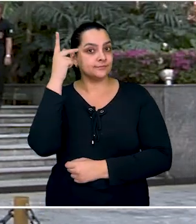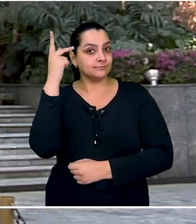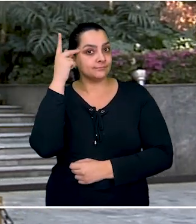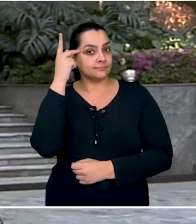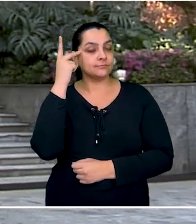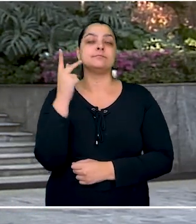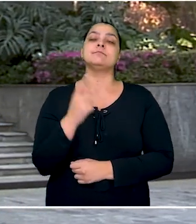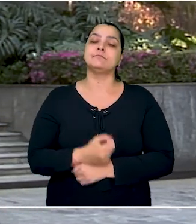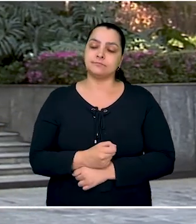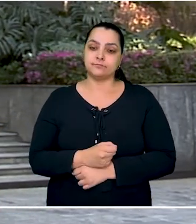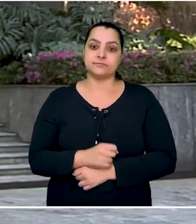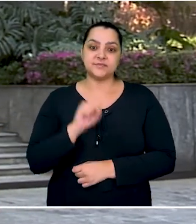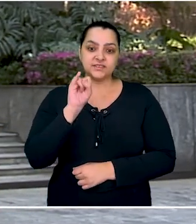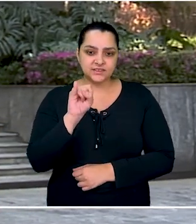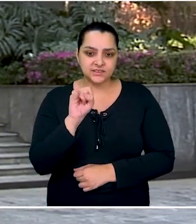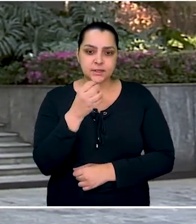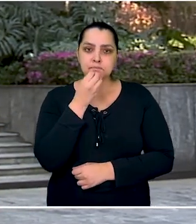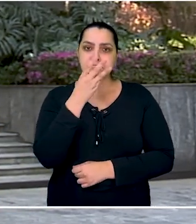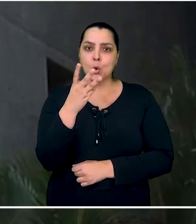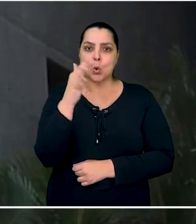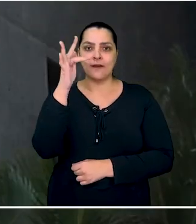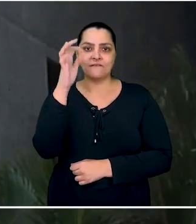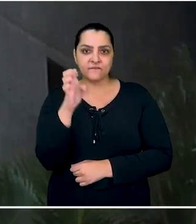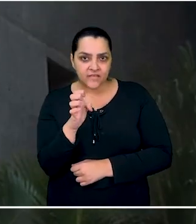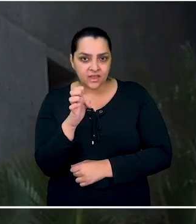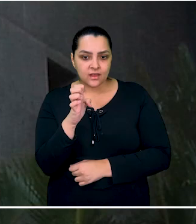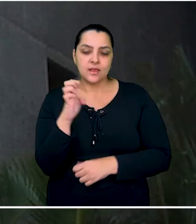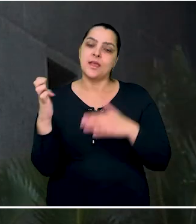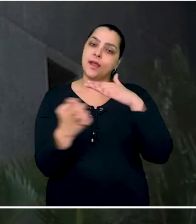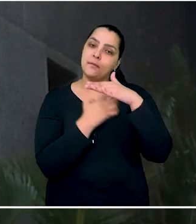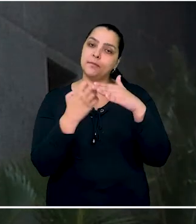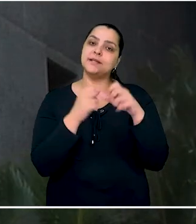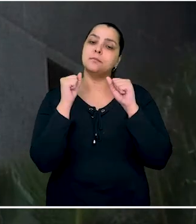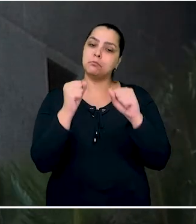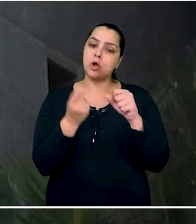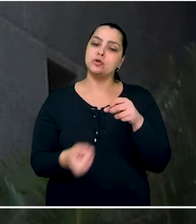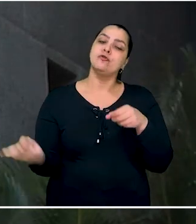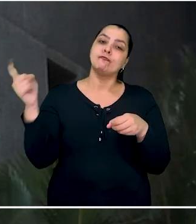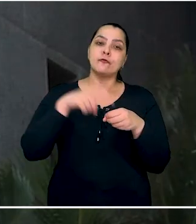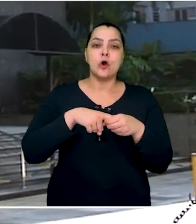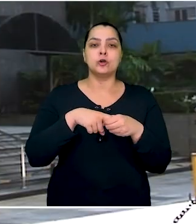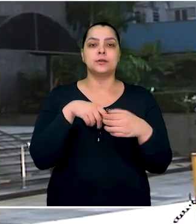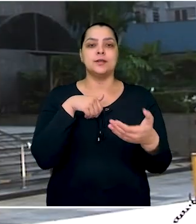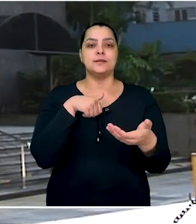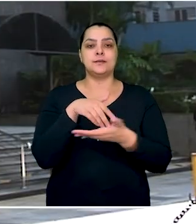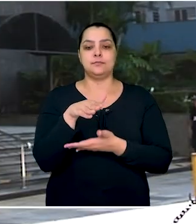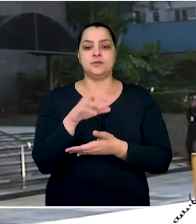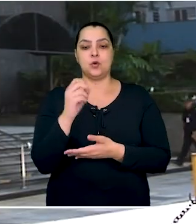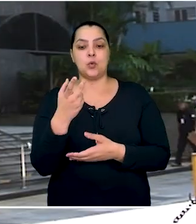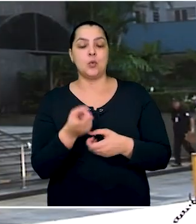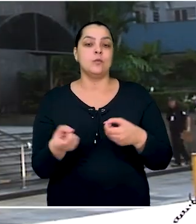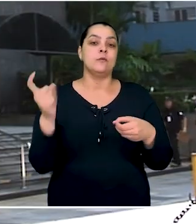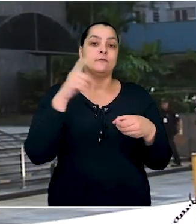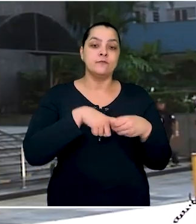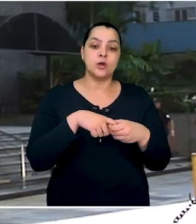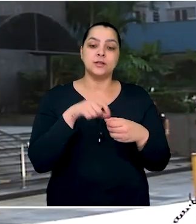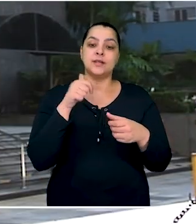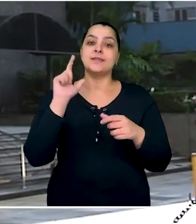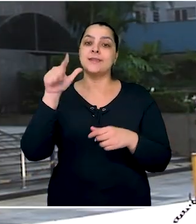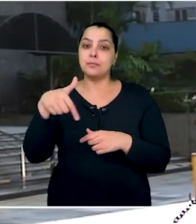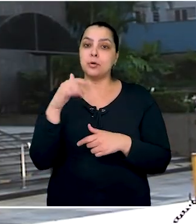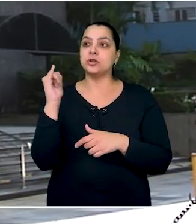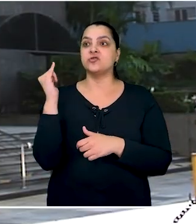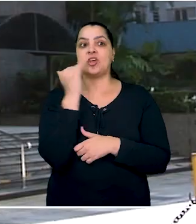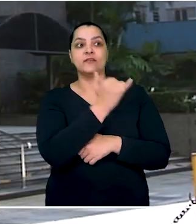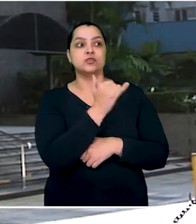São Paulo, ponderou que, se houvesse boa-fé, a empresa poderia ter revertido a demissão ou proposto a reintegração após